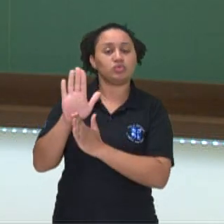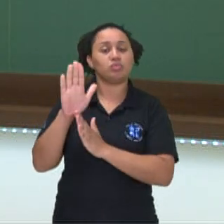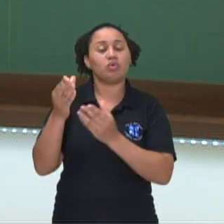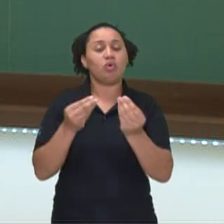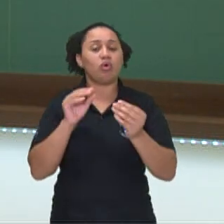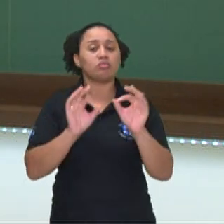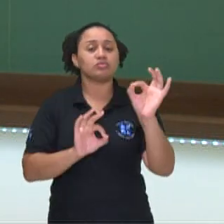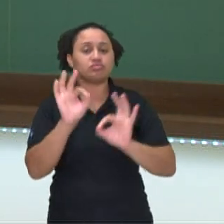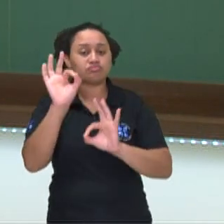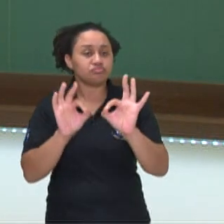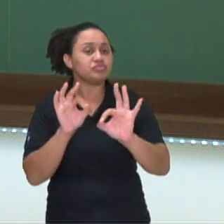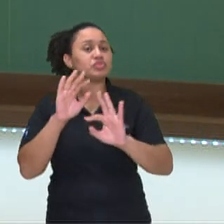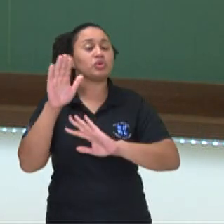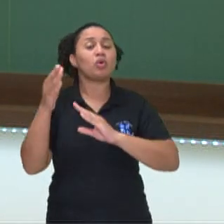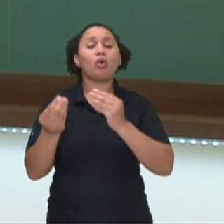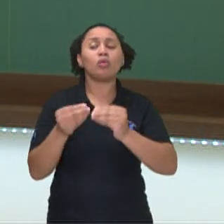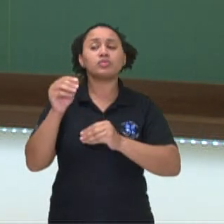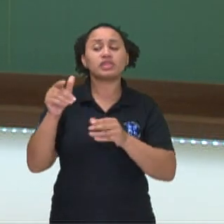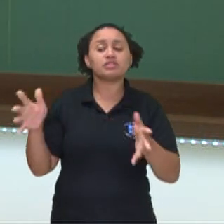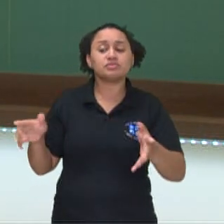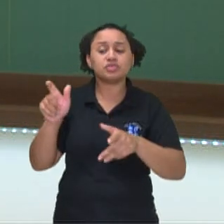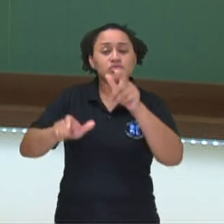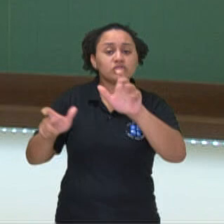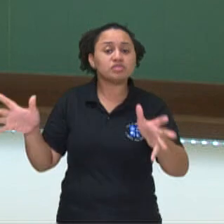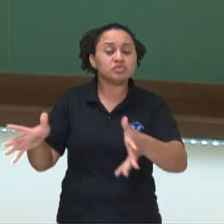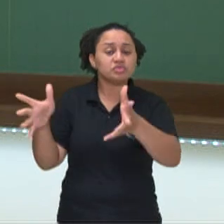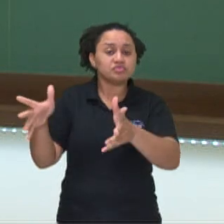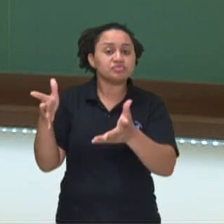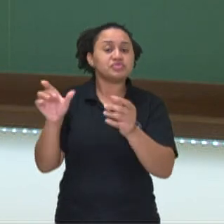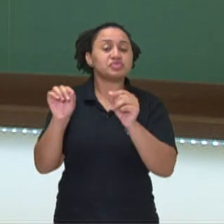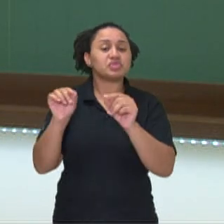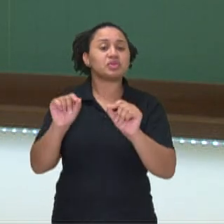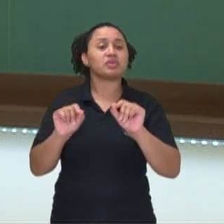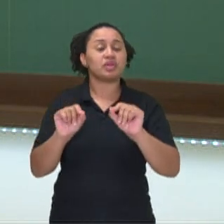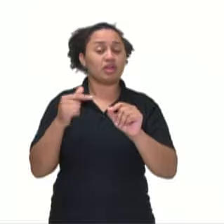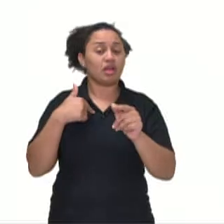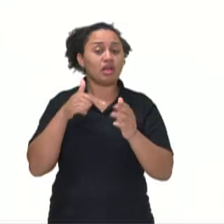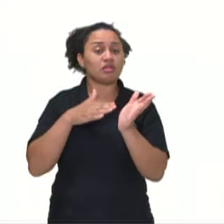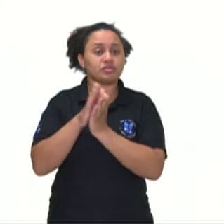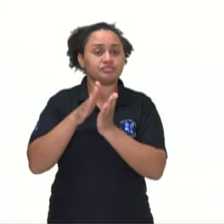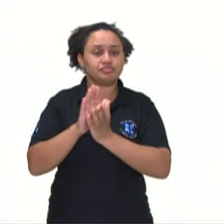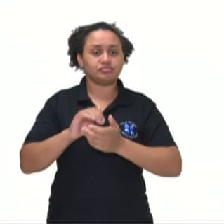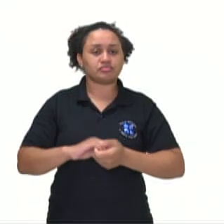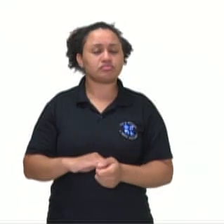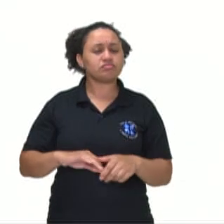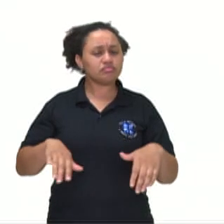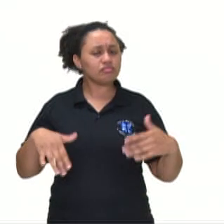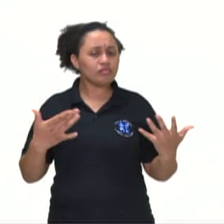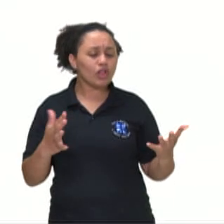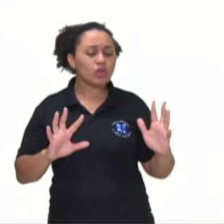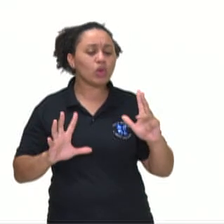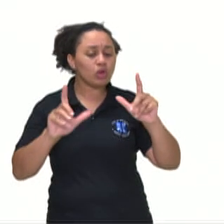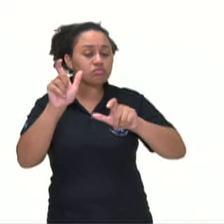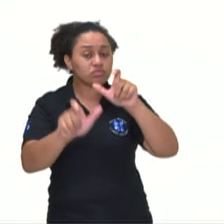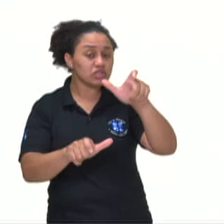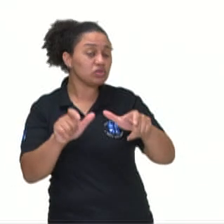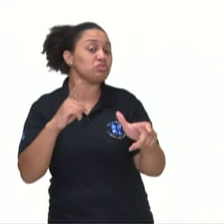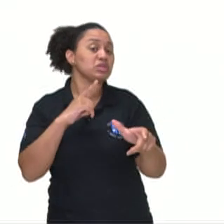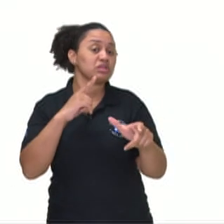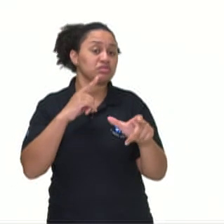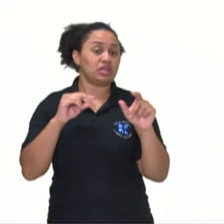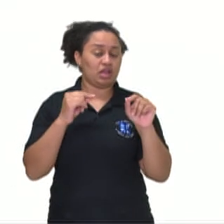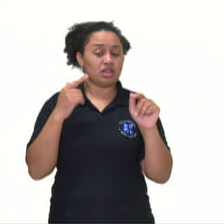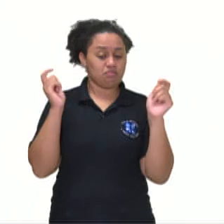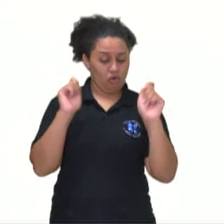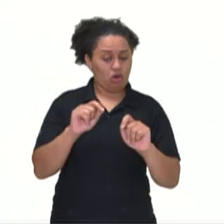forma as pessoas são levadas a consumir. E olha aqui a nossa reflexão inicial. Será que todas as pessoas possuem a mesma